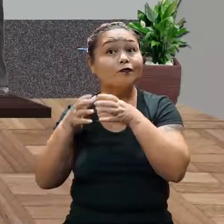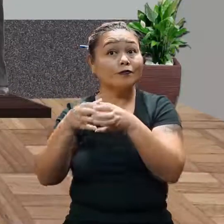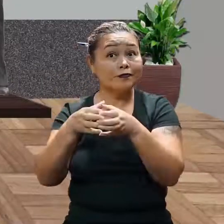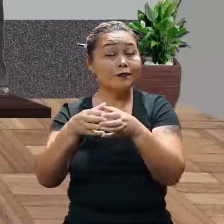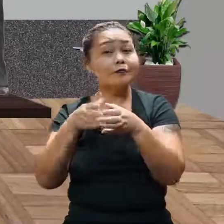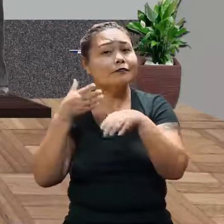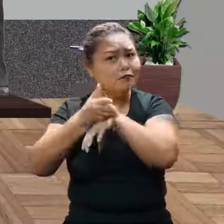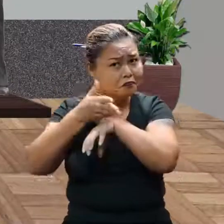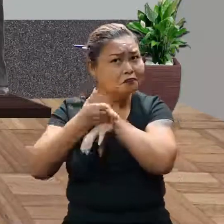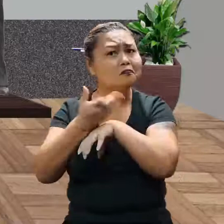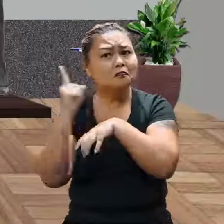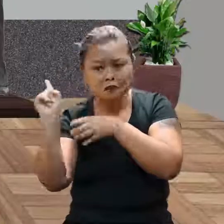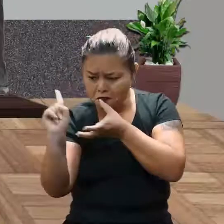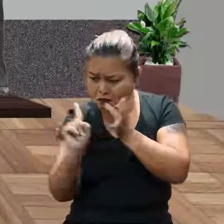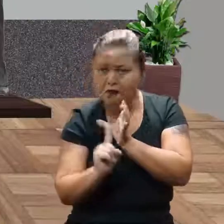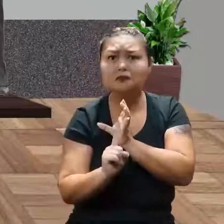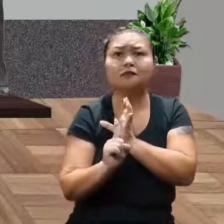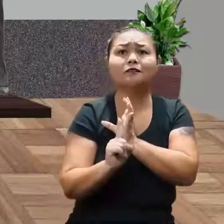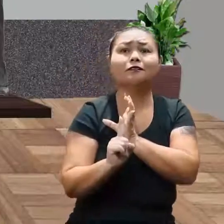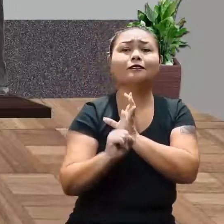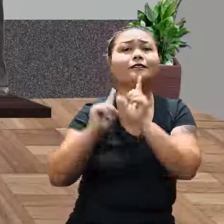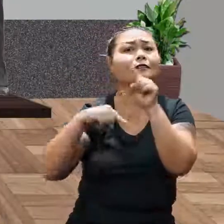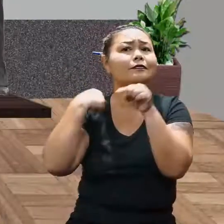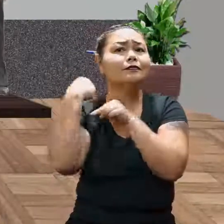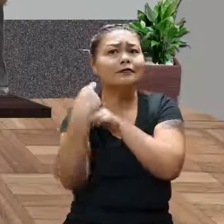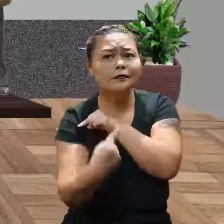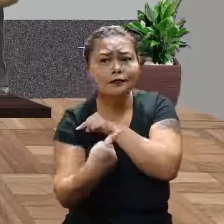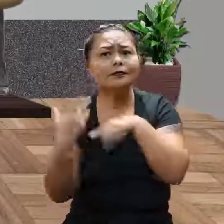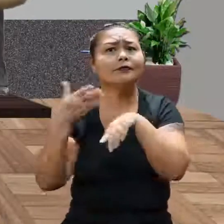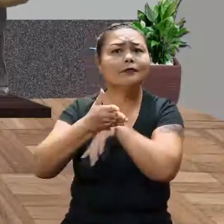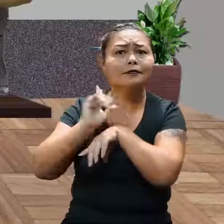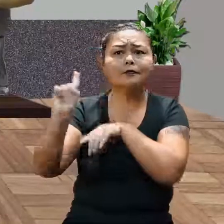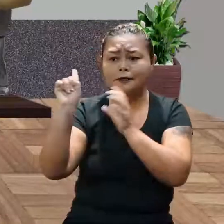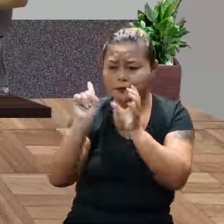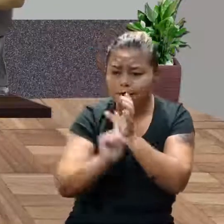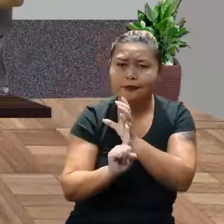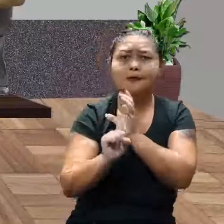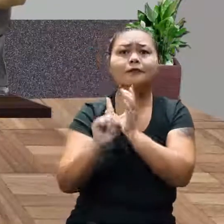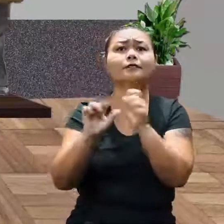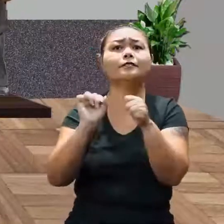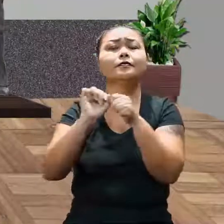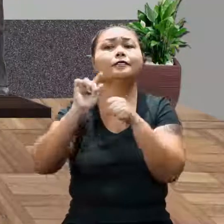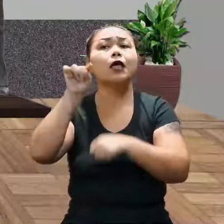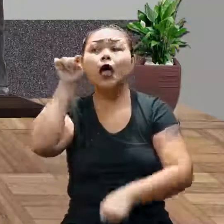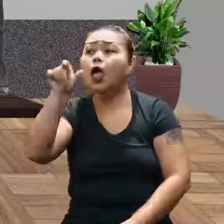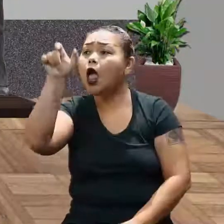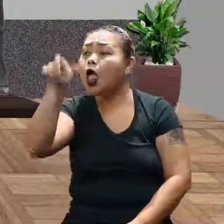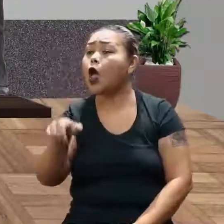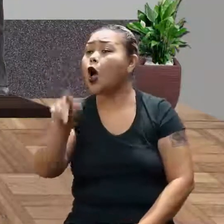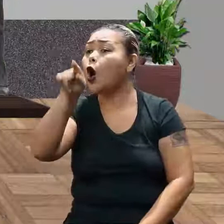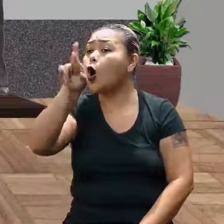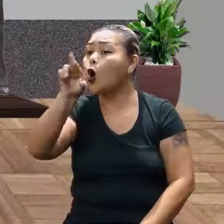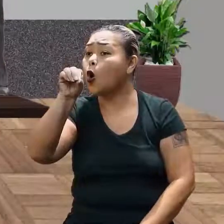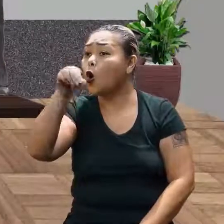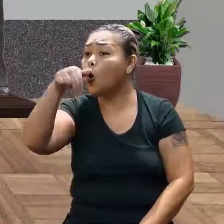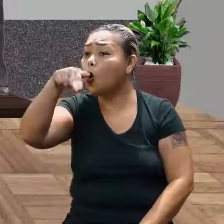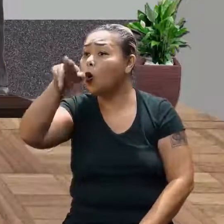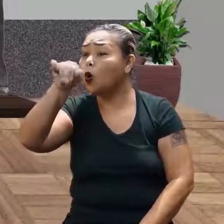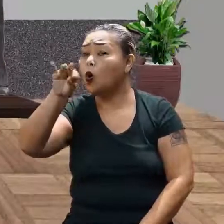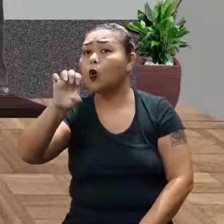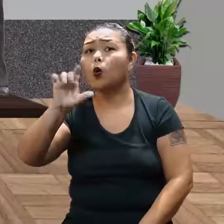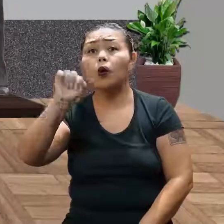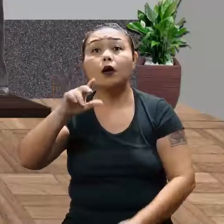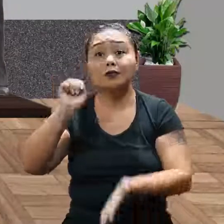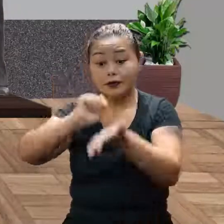Vem participar da Comissão Rondon, e depois da sua participação na Comissão Rondon, ele vai escrever, em